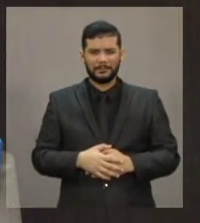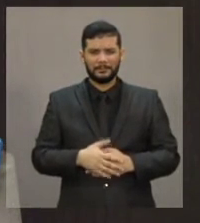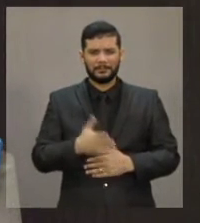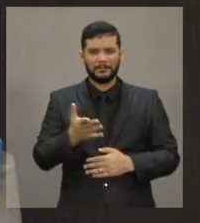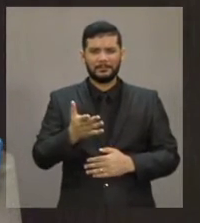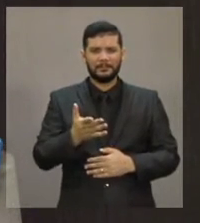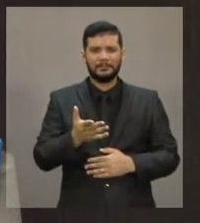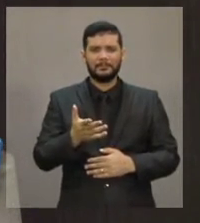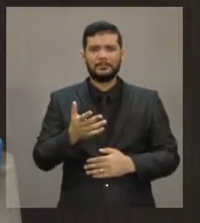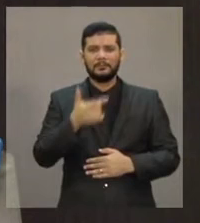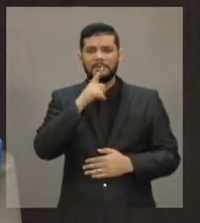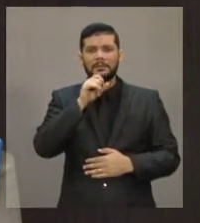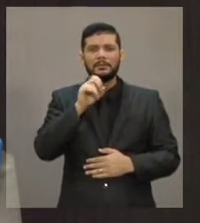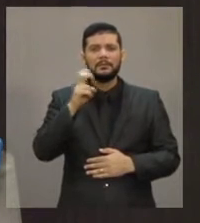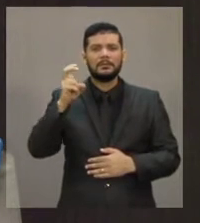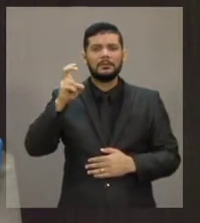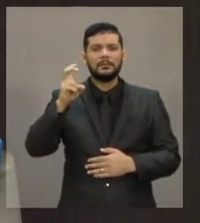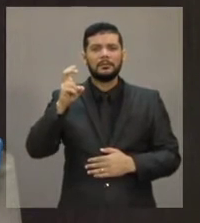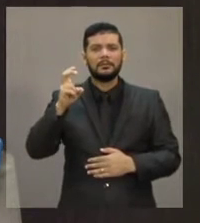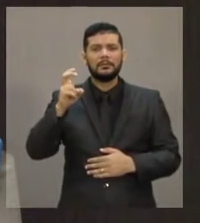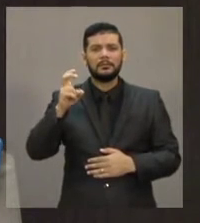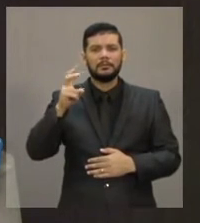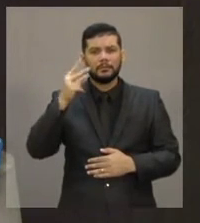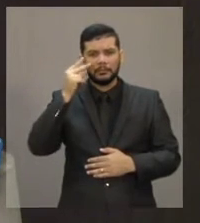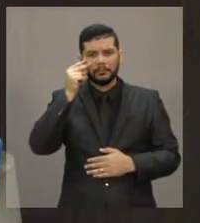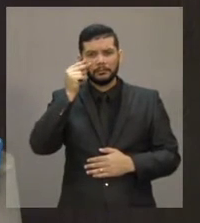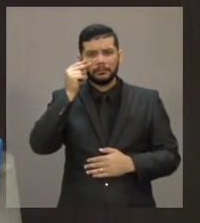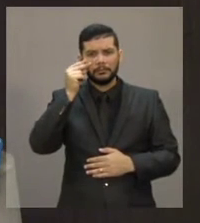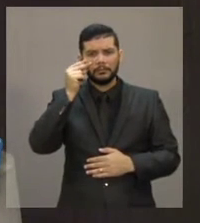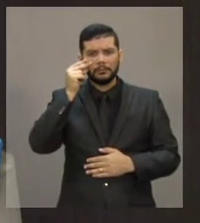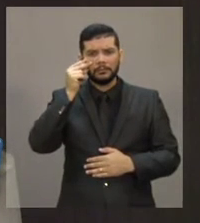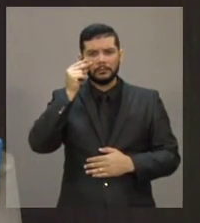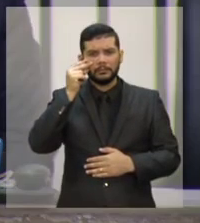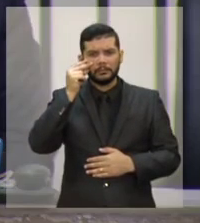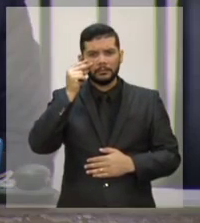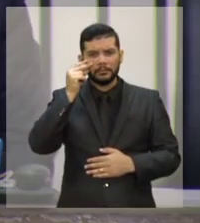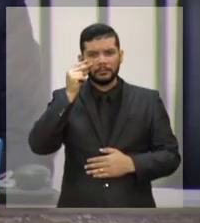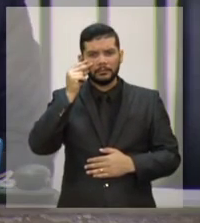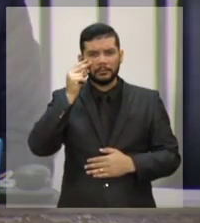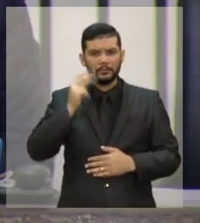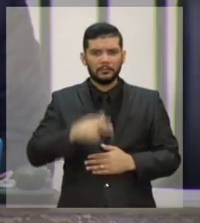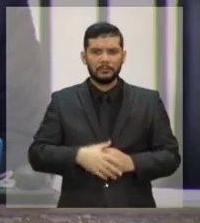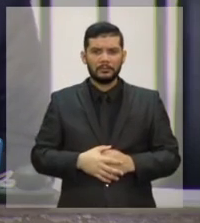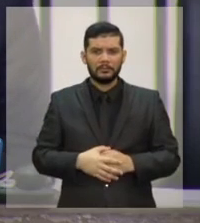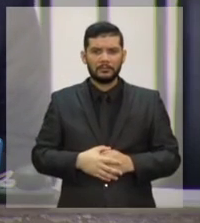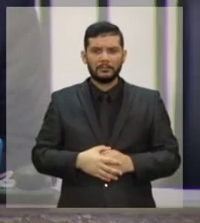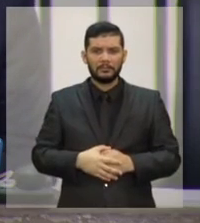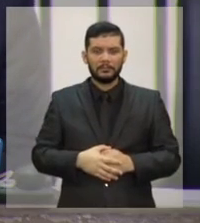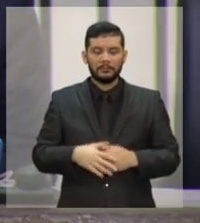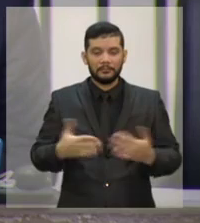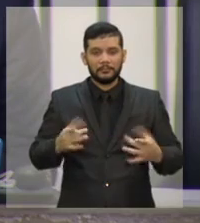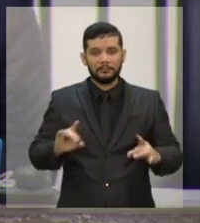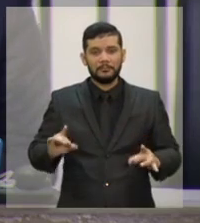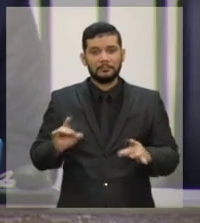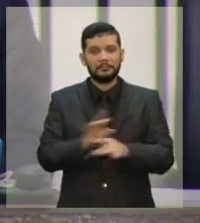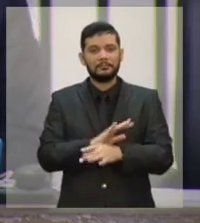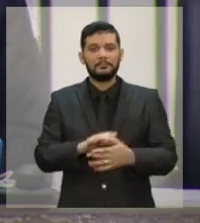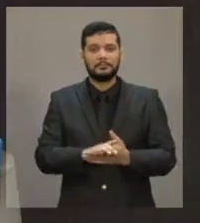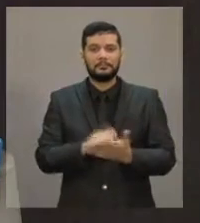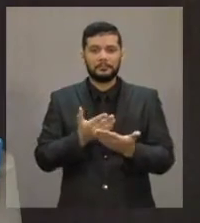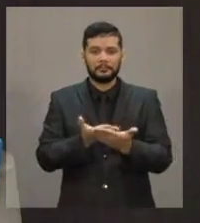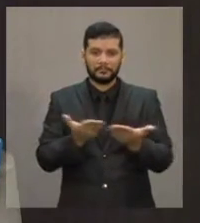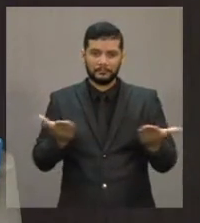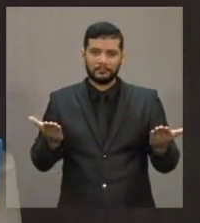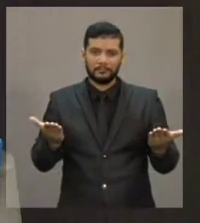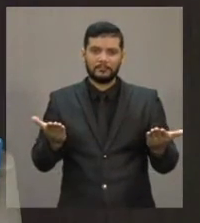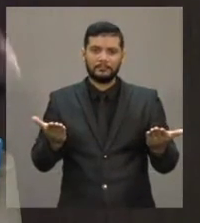o quinto? É o deputado Heitor Ferrer, é o próximo orador. O Heitor vai falar. Então, eu queria concluir dizendo o seguinte aos deputados.